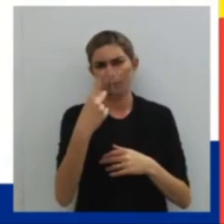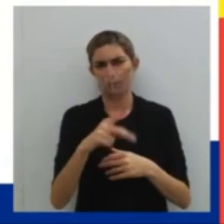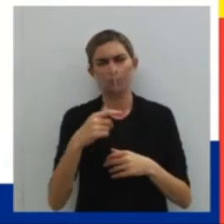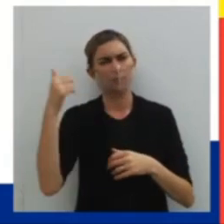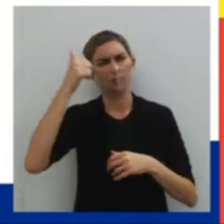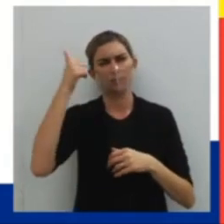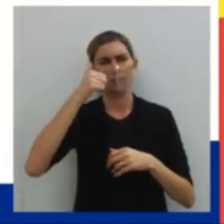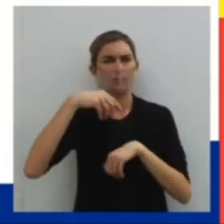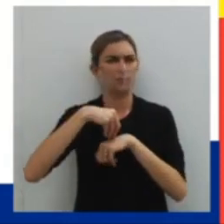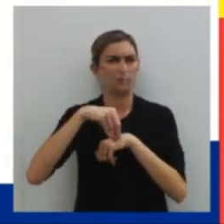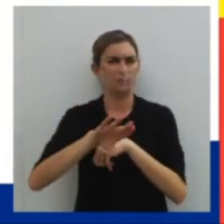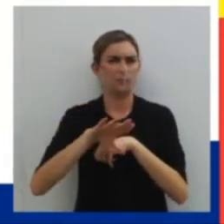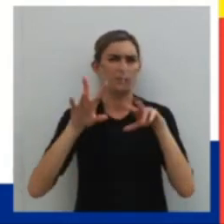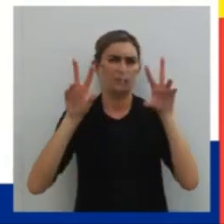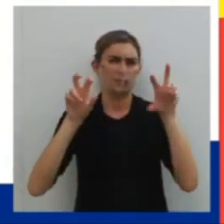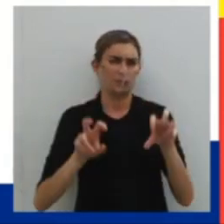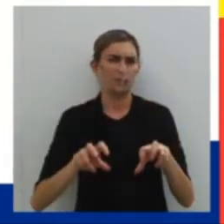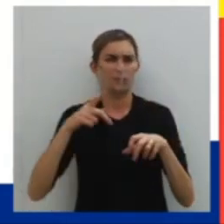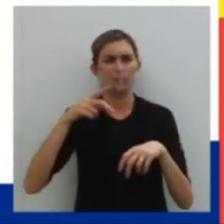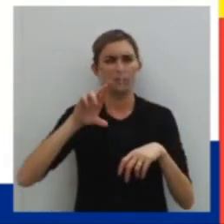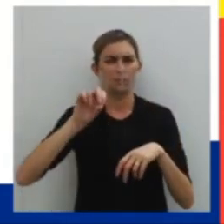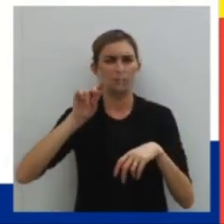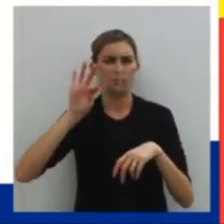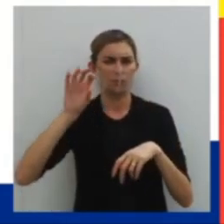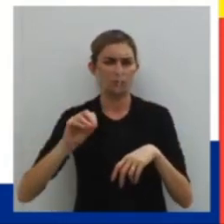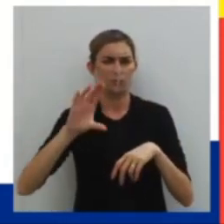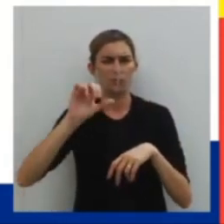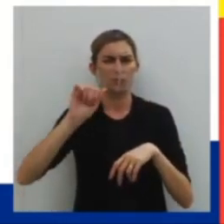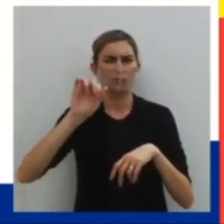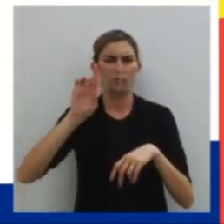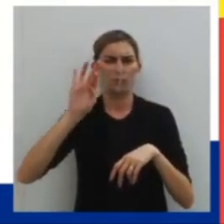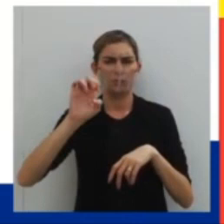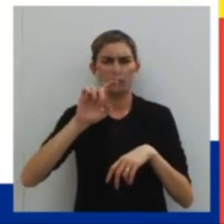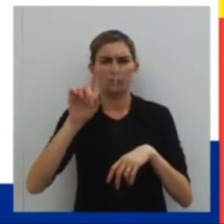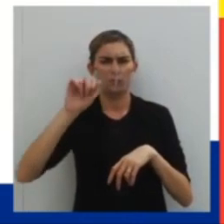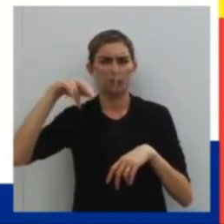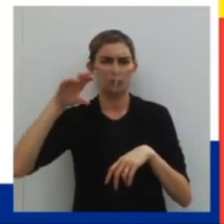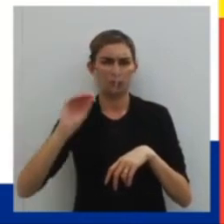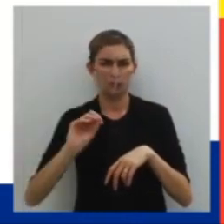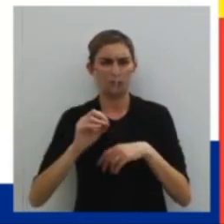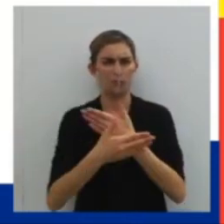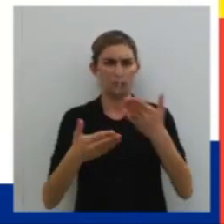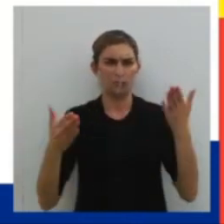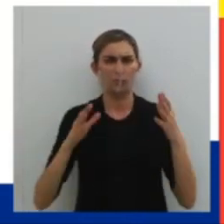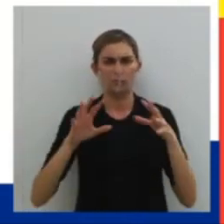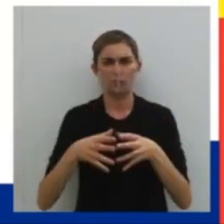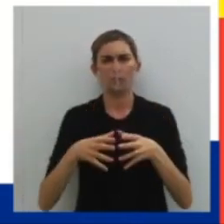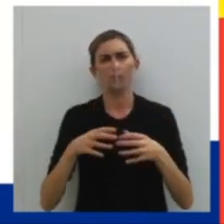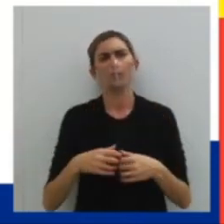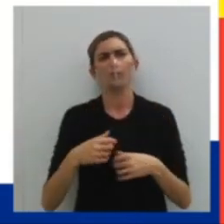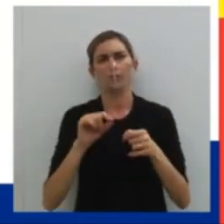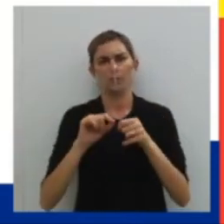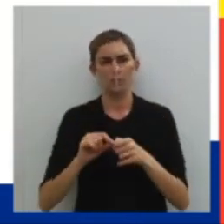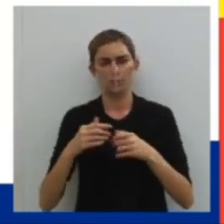a primeira abordagem nossa sobre produto cartesiano, que está associando aí esses pares ordenados